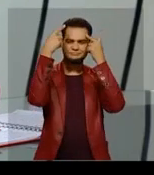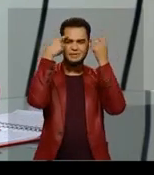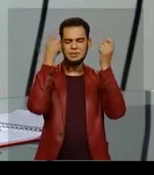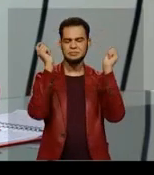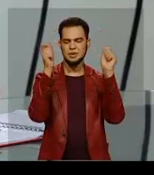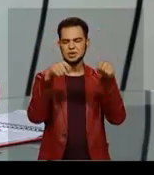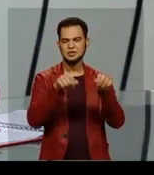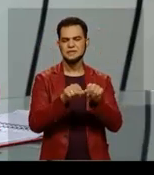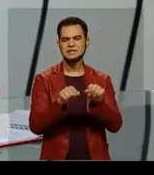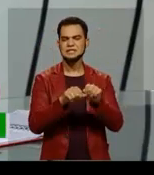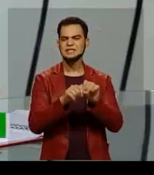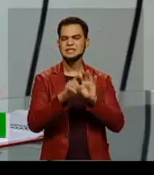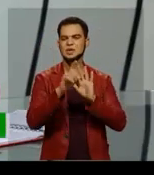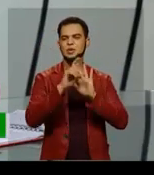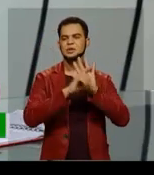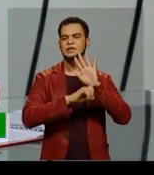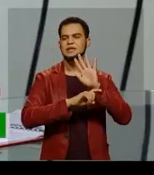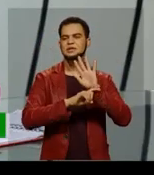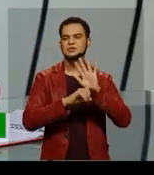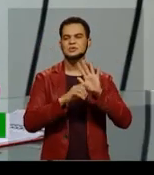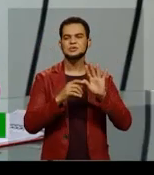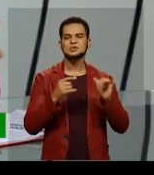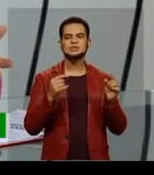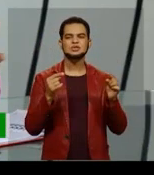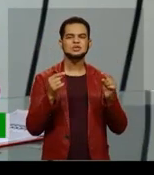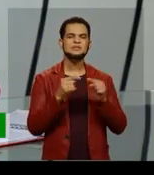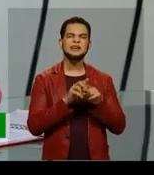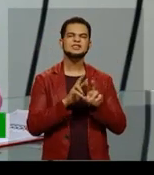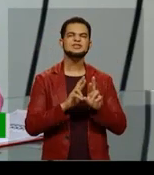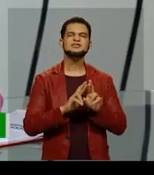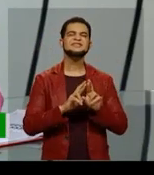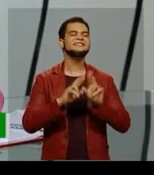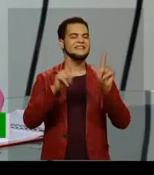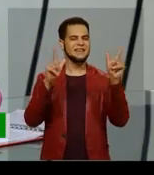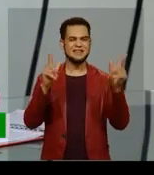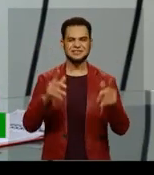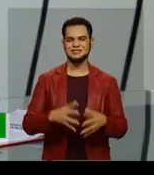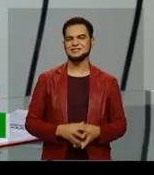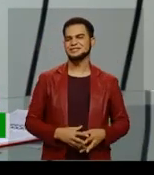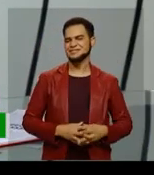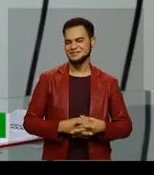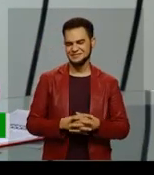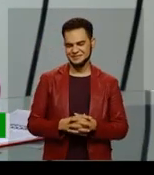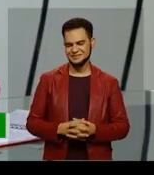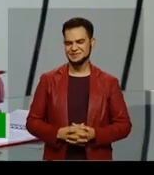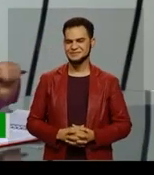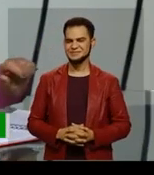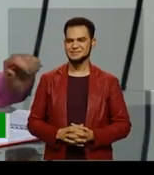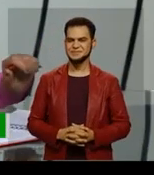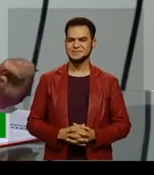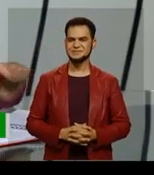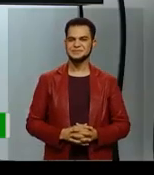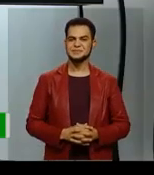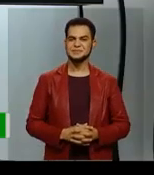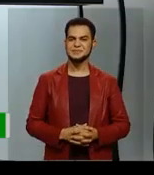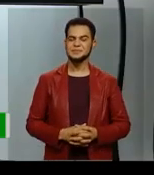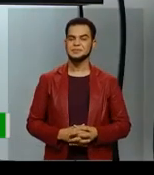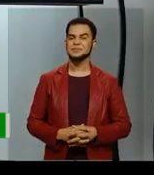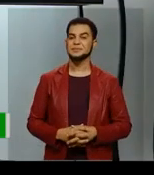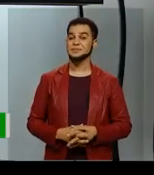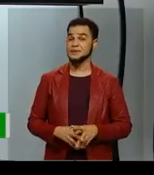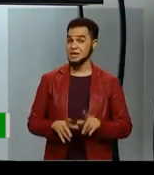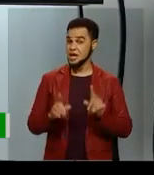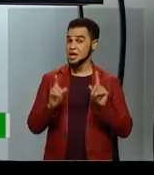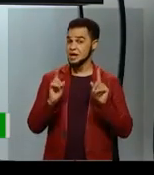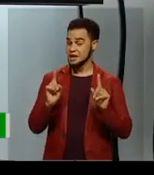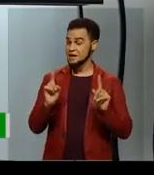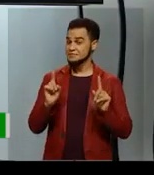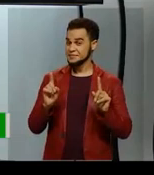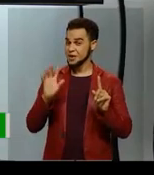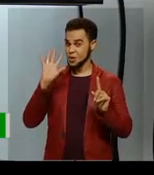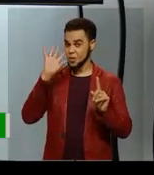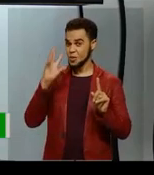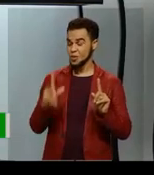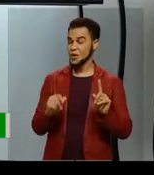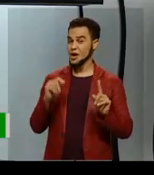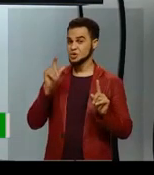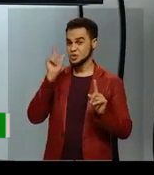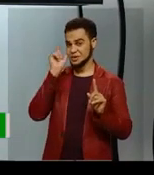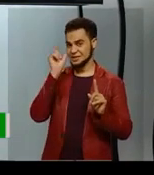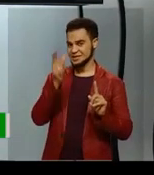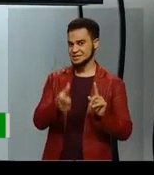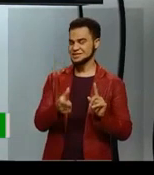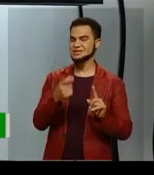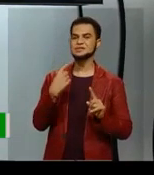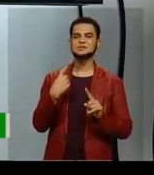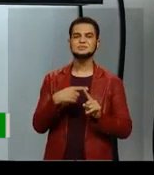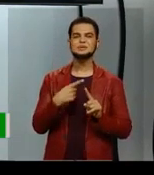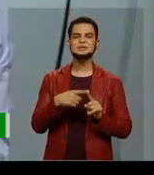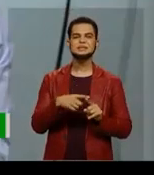texto ficar diferente mesmo, né? É isso aí, eu acho interessante, quer dizer, o